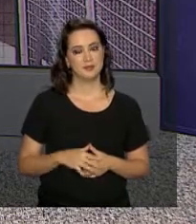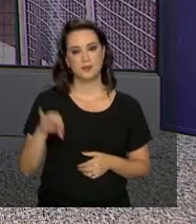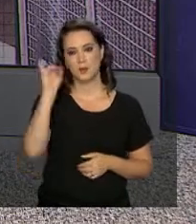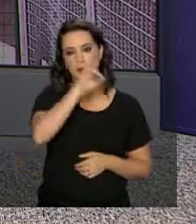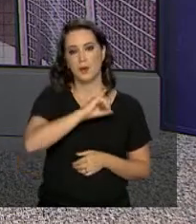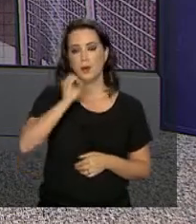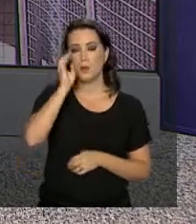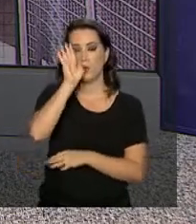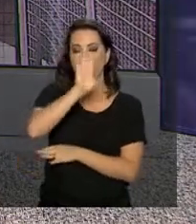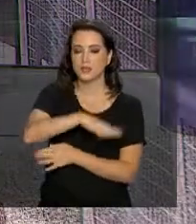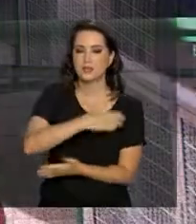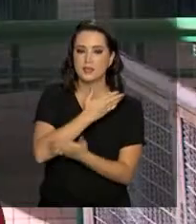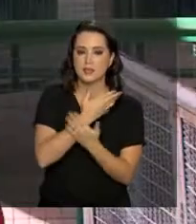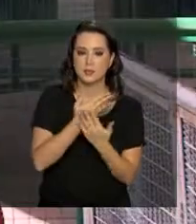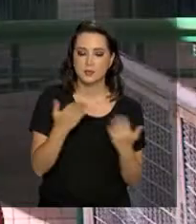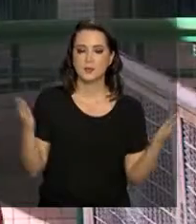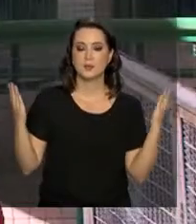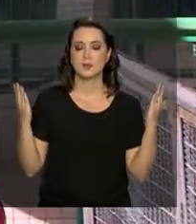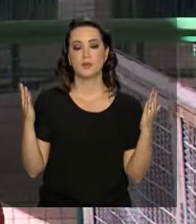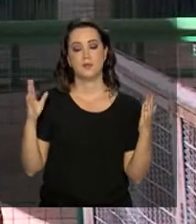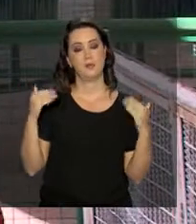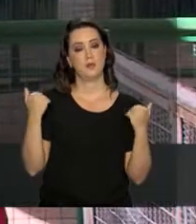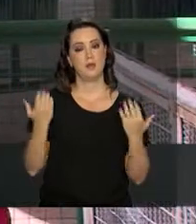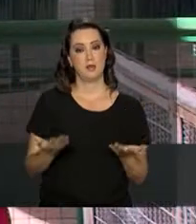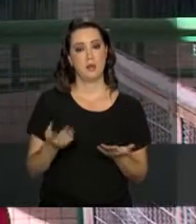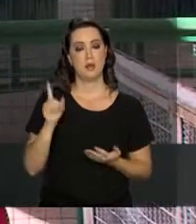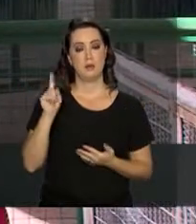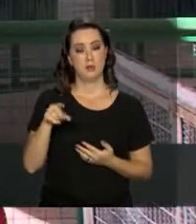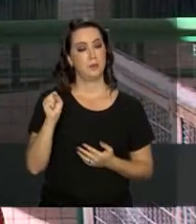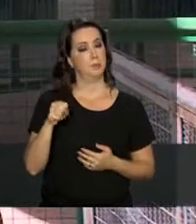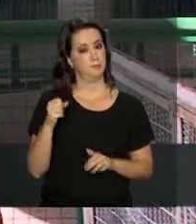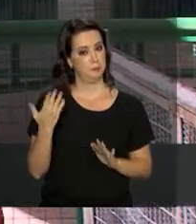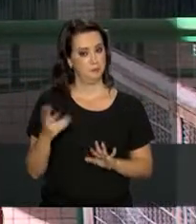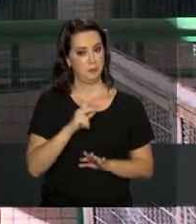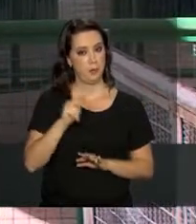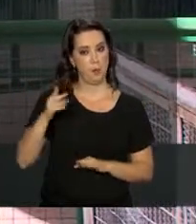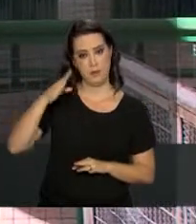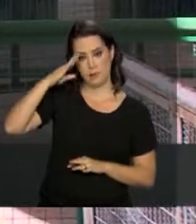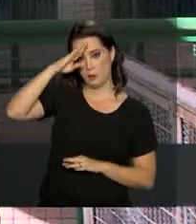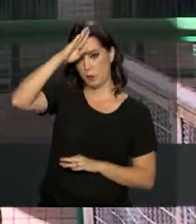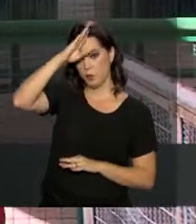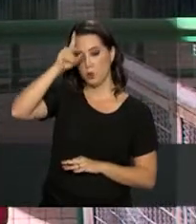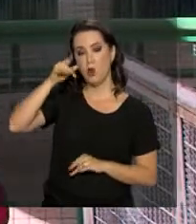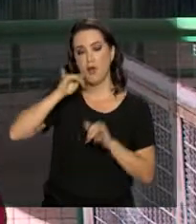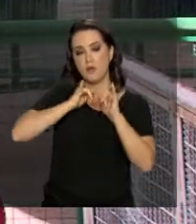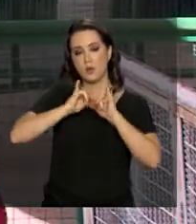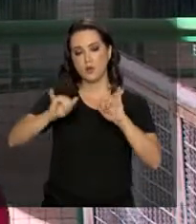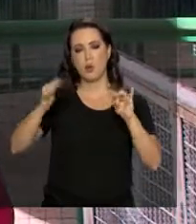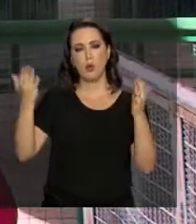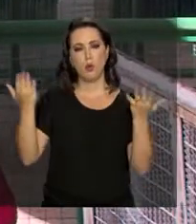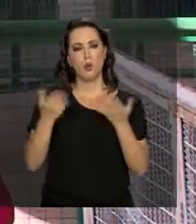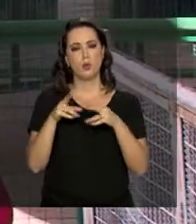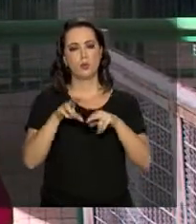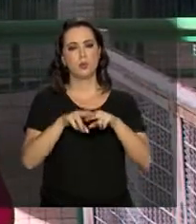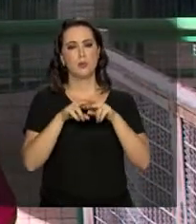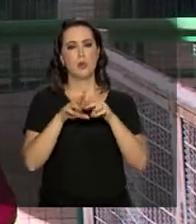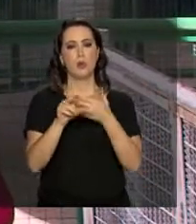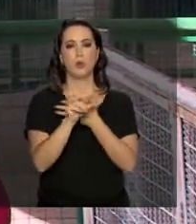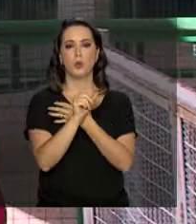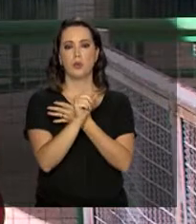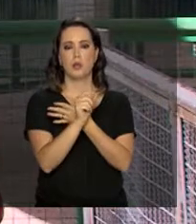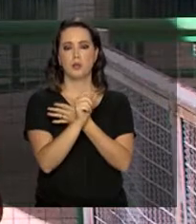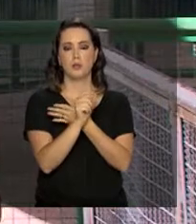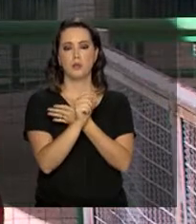Olá, Alessandra. Boa tarde. Uma boa tarde a todos. Olha, é isso mesmo. O presidente Jair Bolsonaro comunicou hoje pelo Twitter